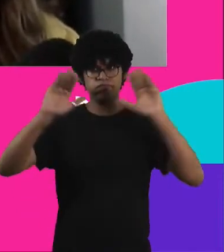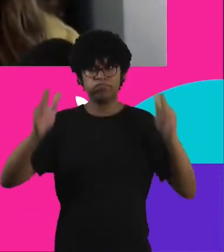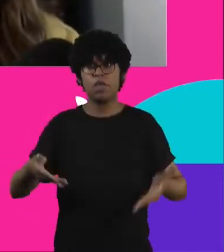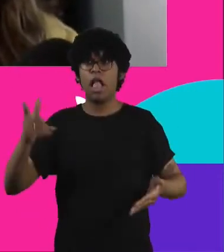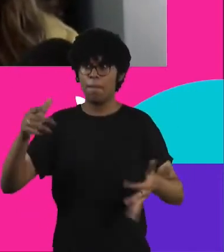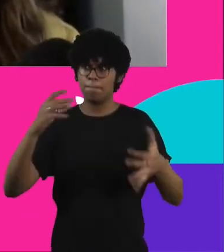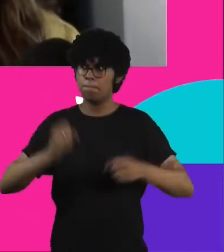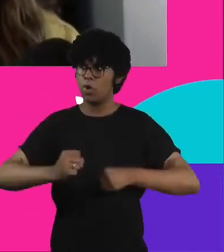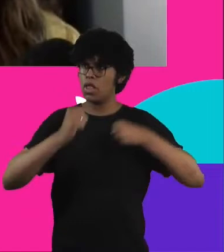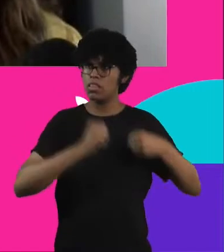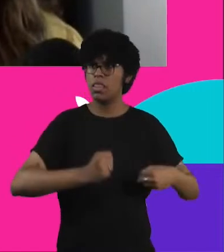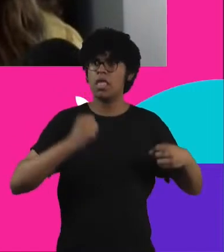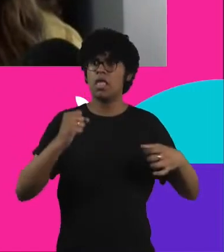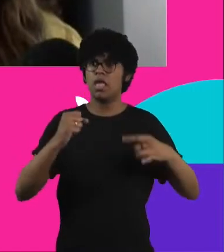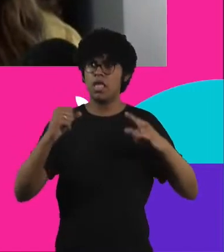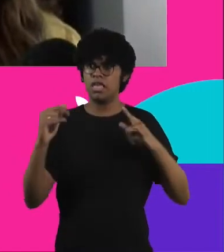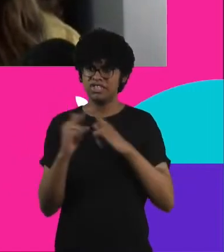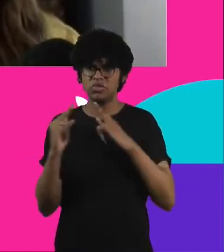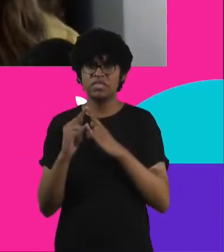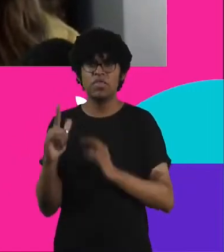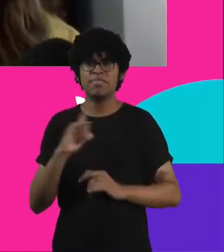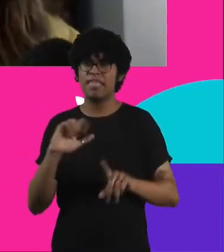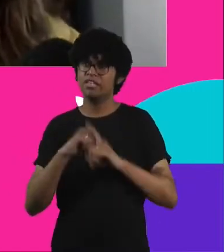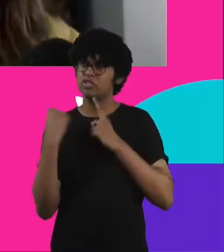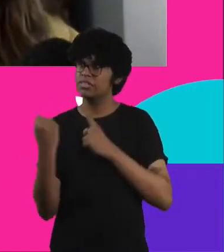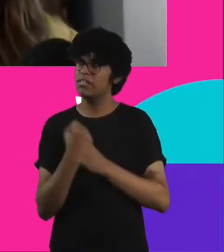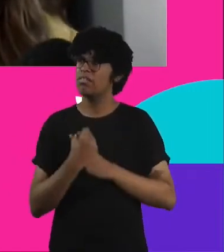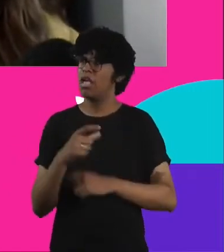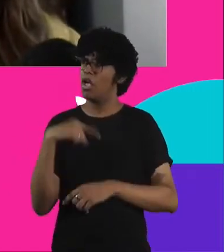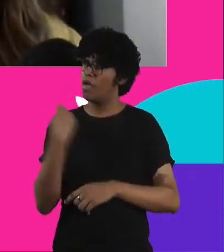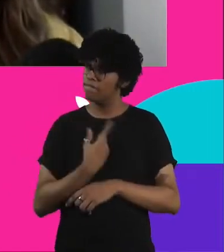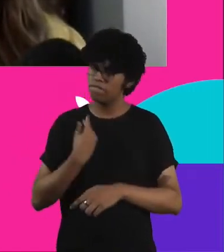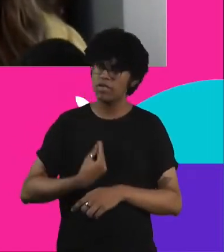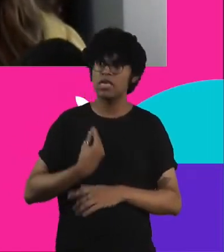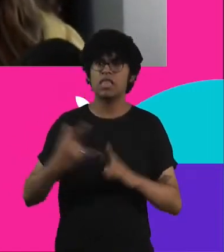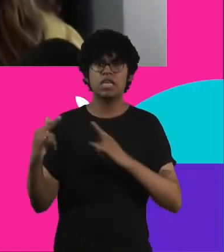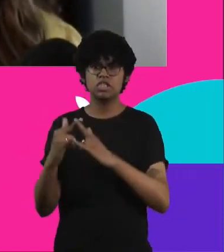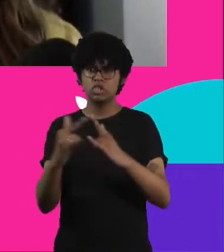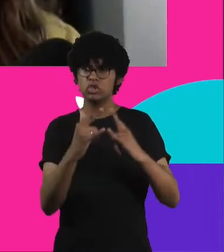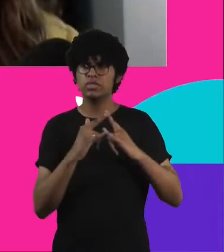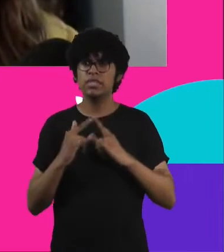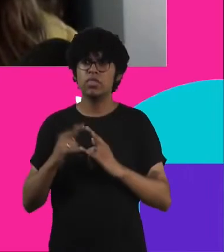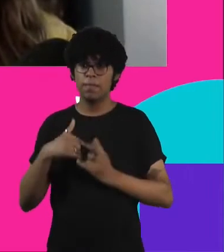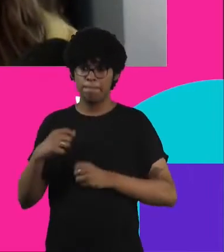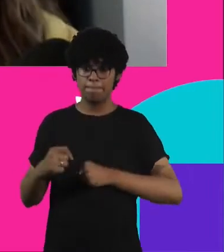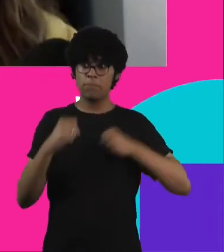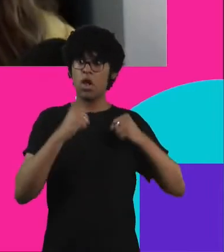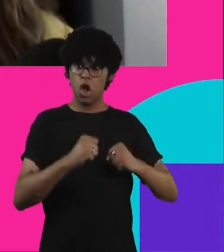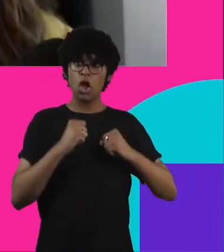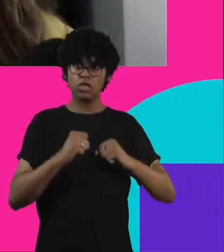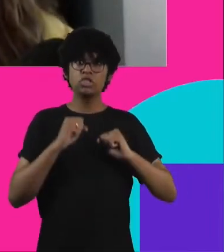grande institucional na nossa vida em sociedade, na vida das instituições, tem esse poder de utilizar essas ferramentas